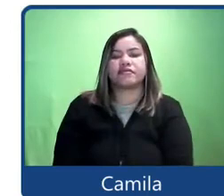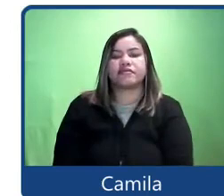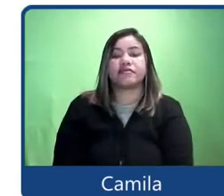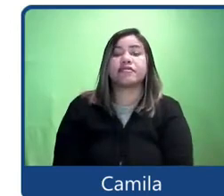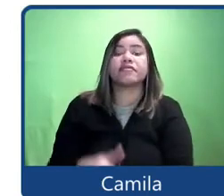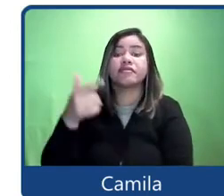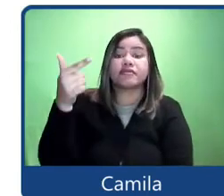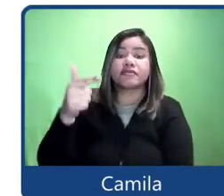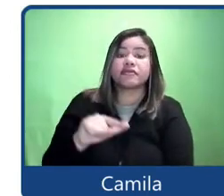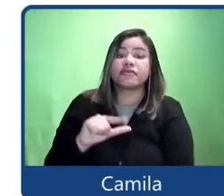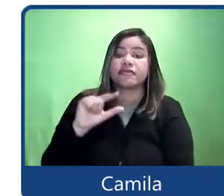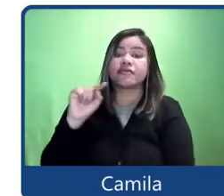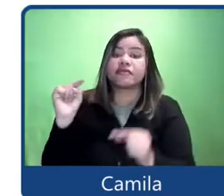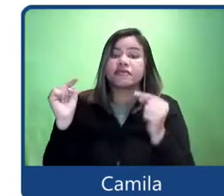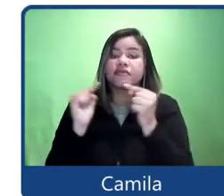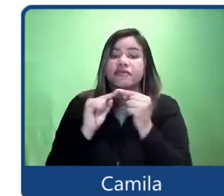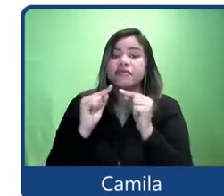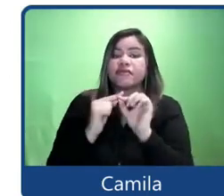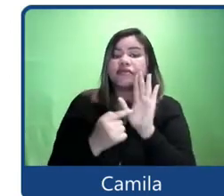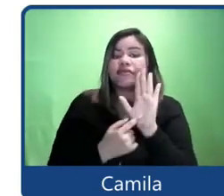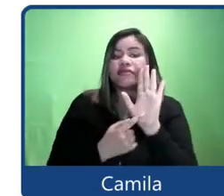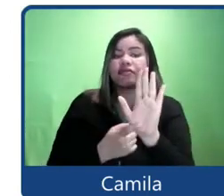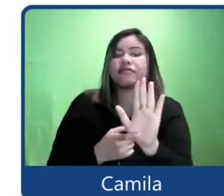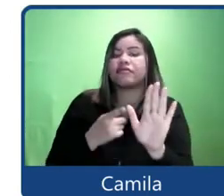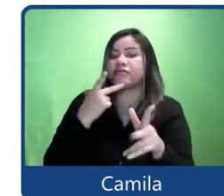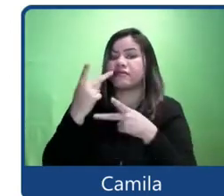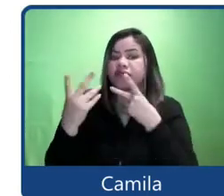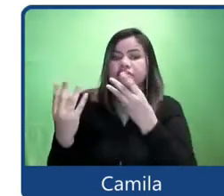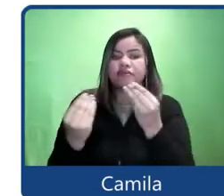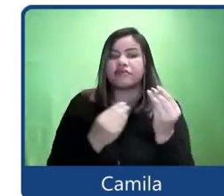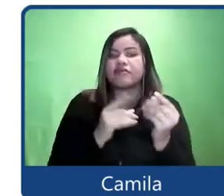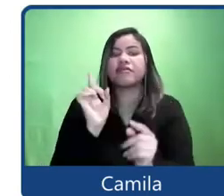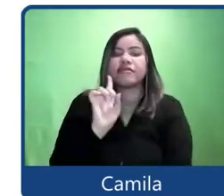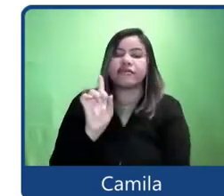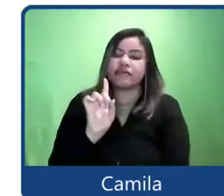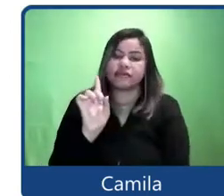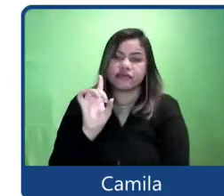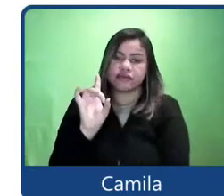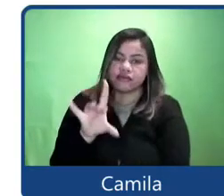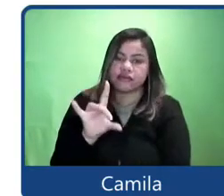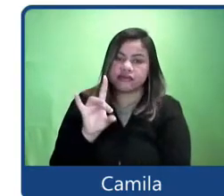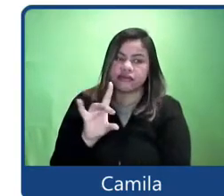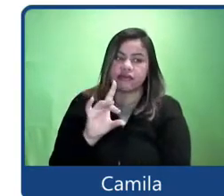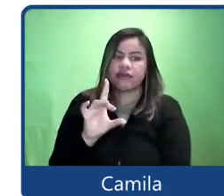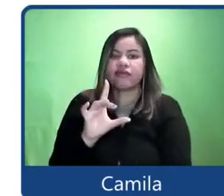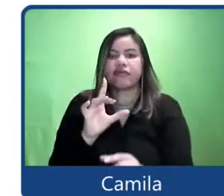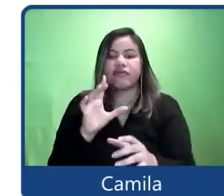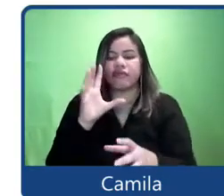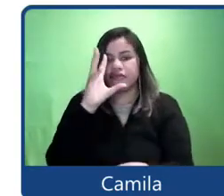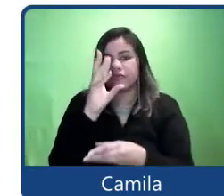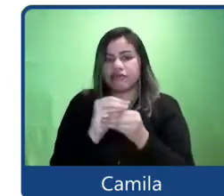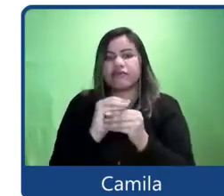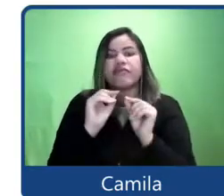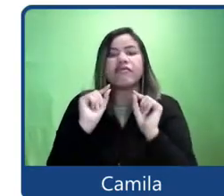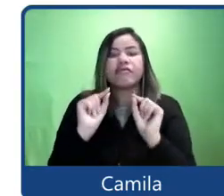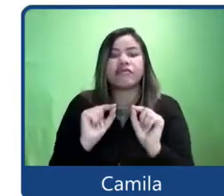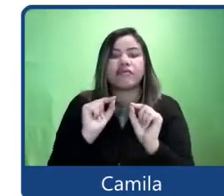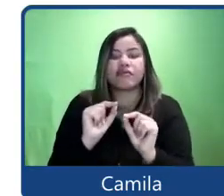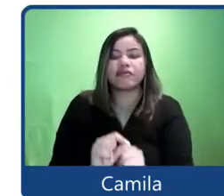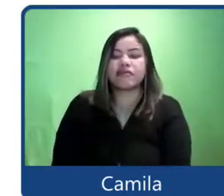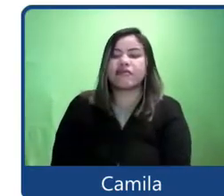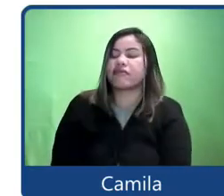aspecto, né, que a gente pode abordar, não vou falar muito, vou dar uma passadinha aqui,